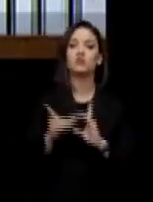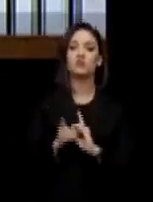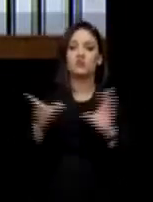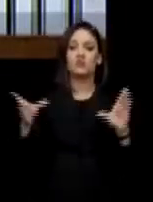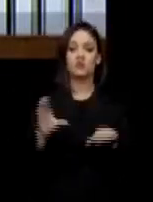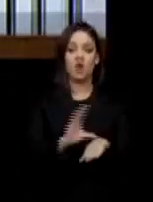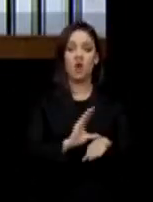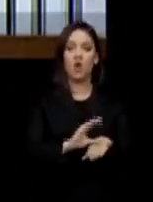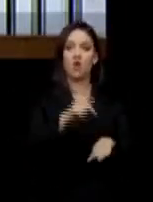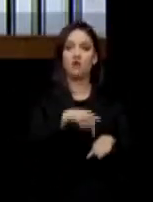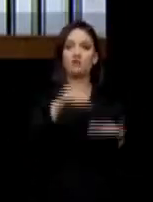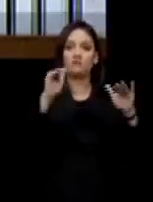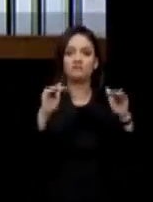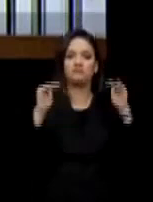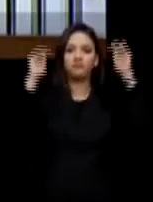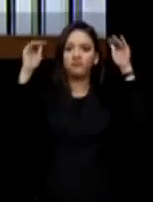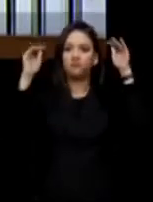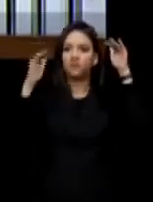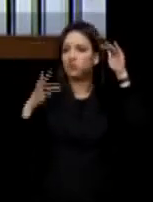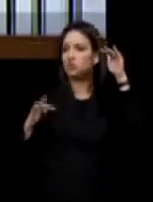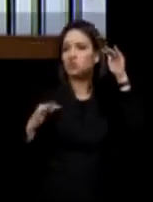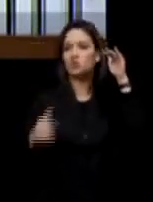governa os que governam.